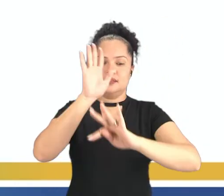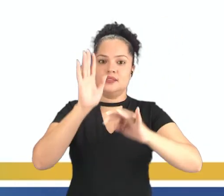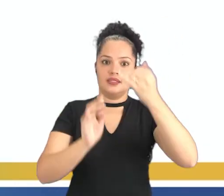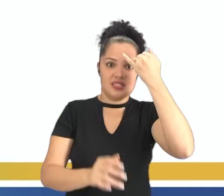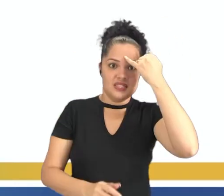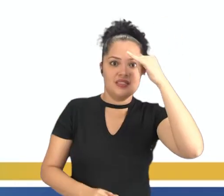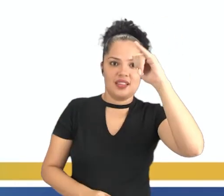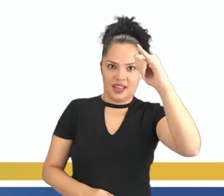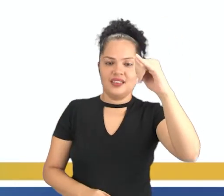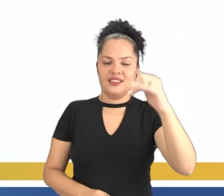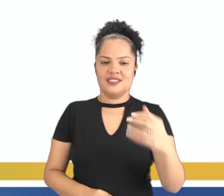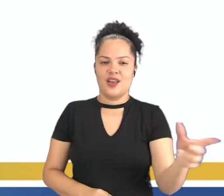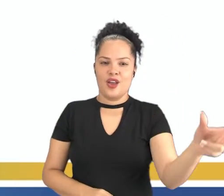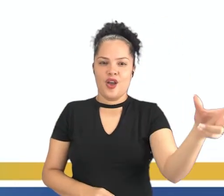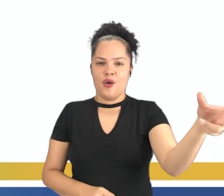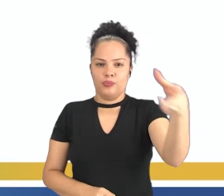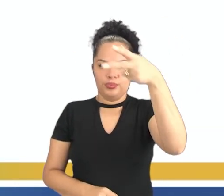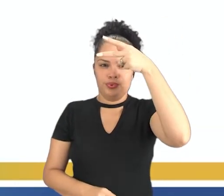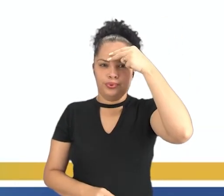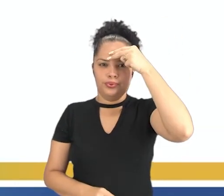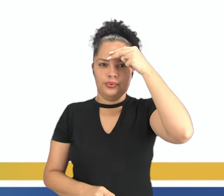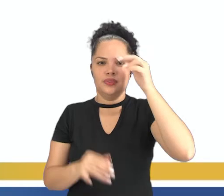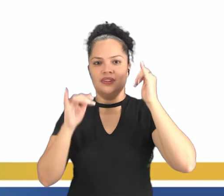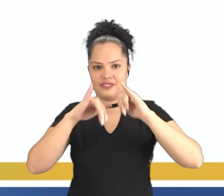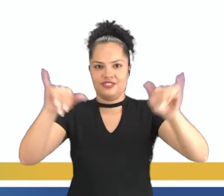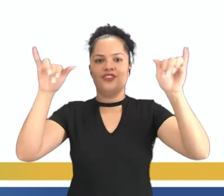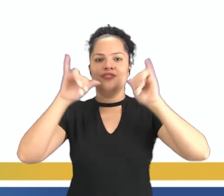melhor as informações que foram abordadas lá.